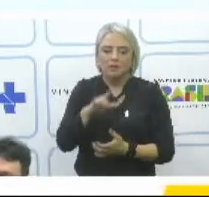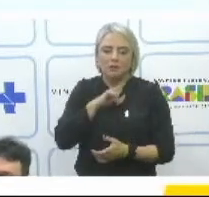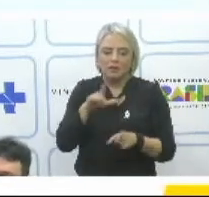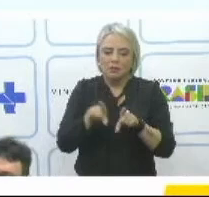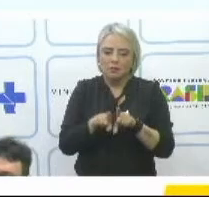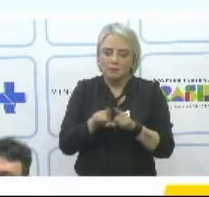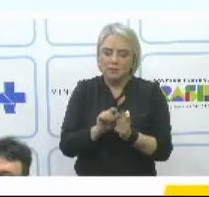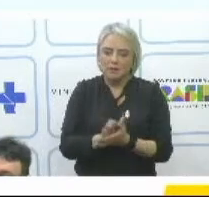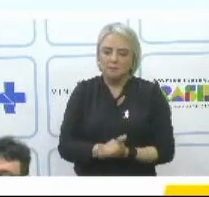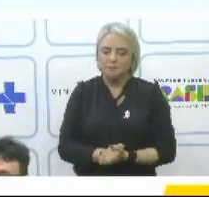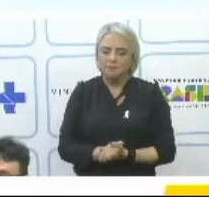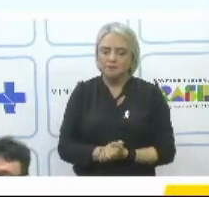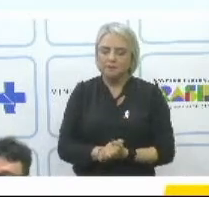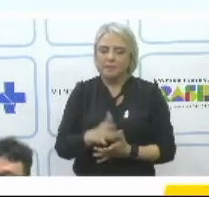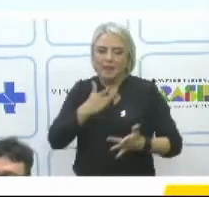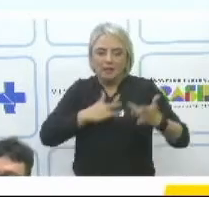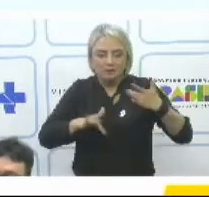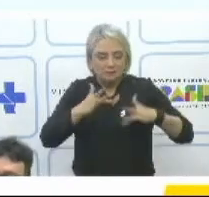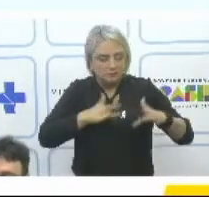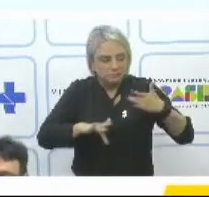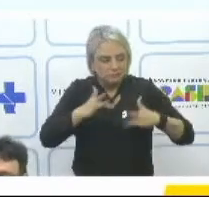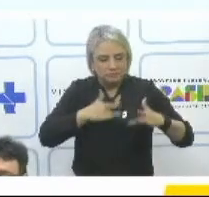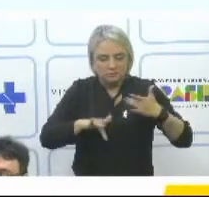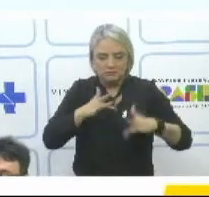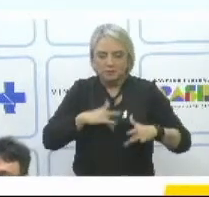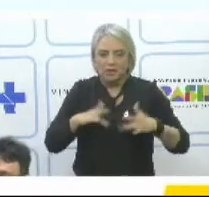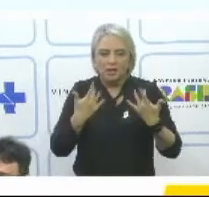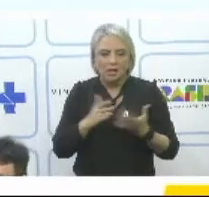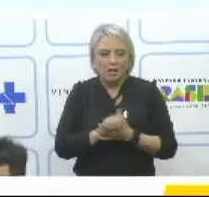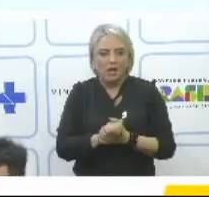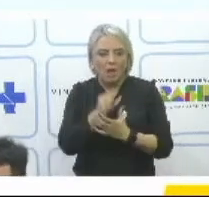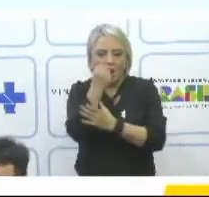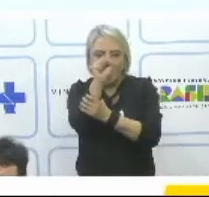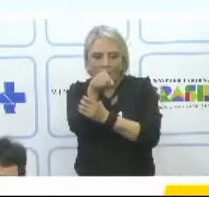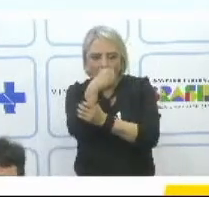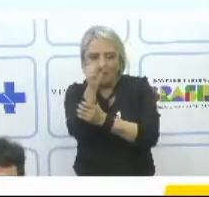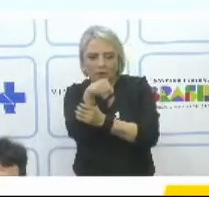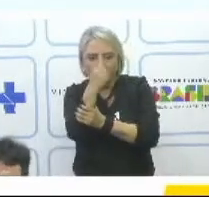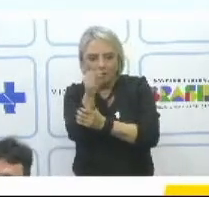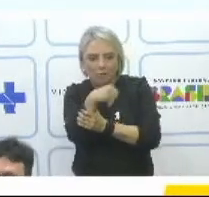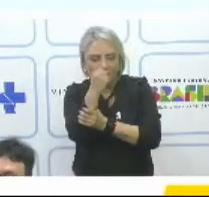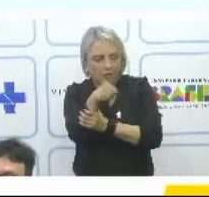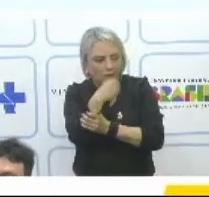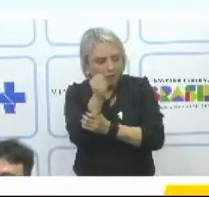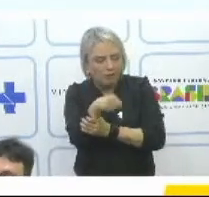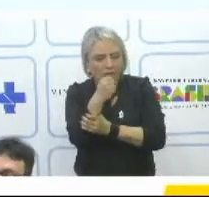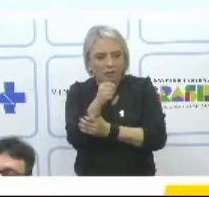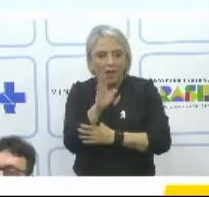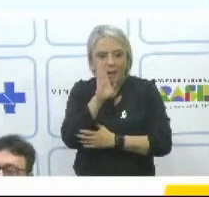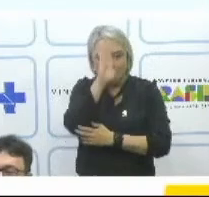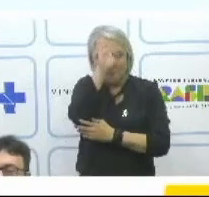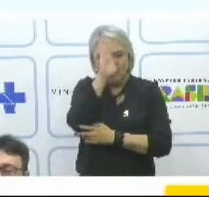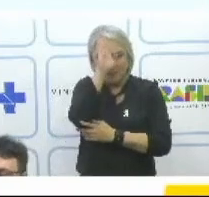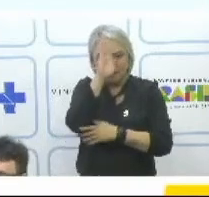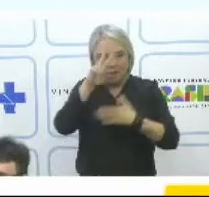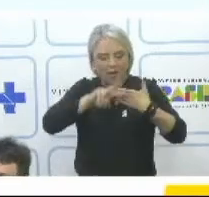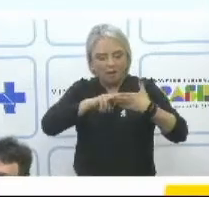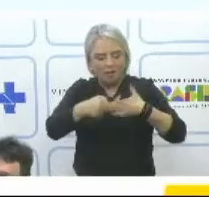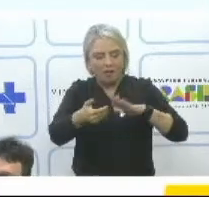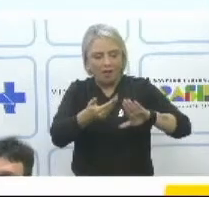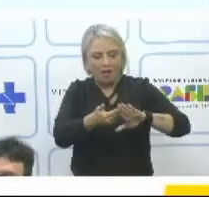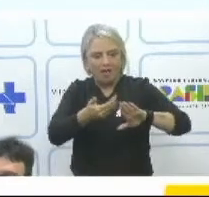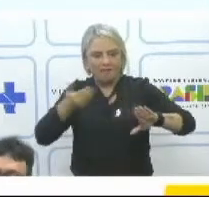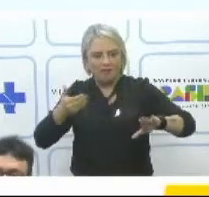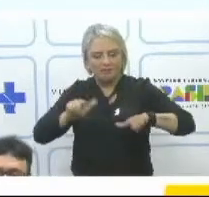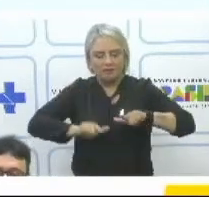tem a dor, né, as questões ósseo-musculares do tecido conjuntivo como a principal causa de afastamento